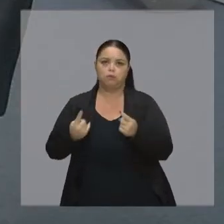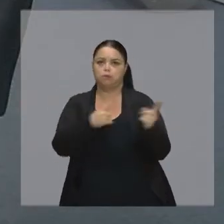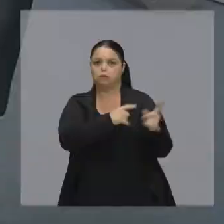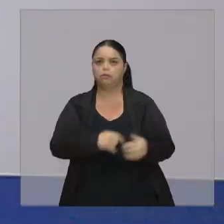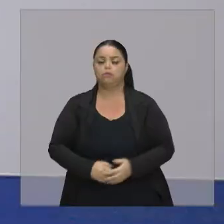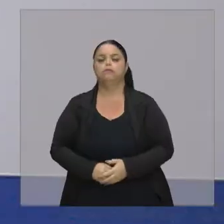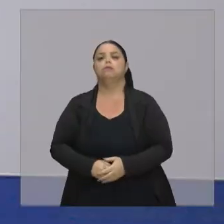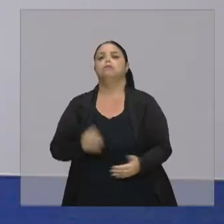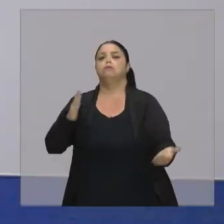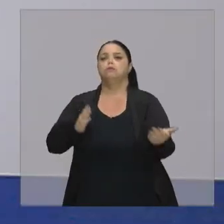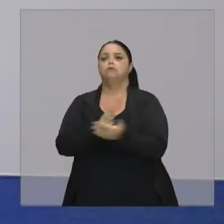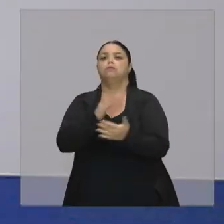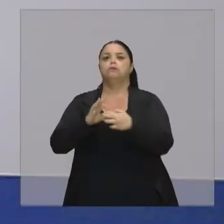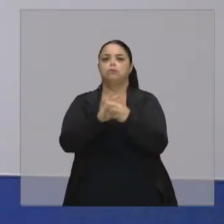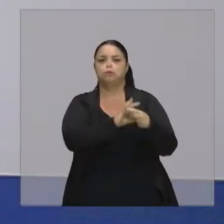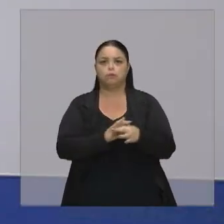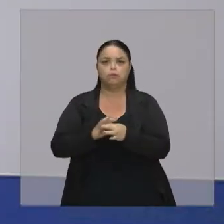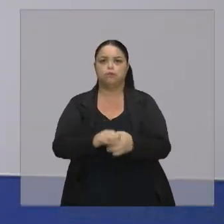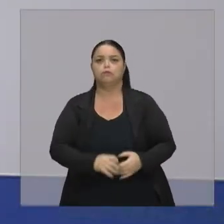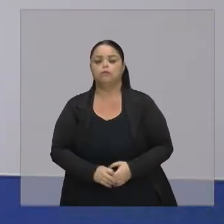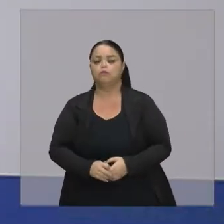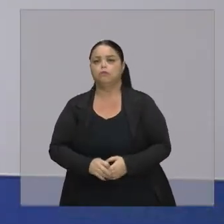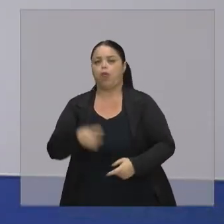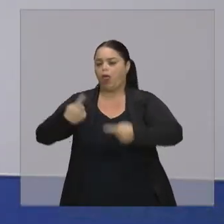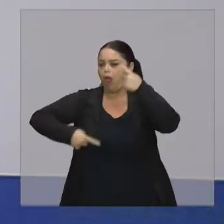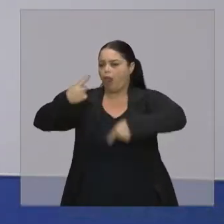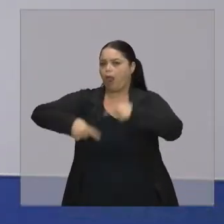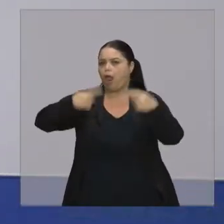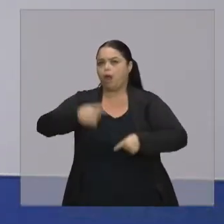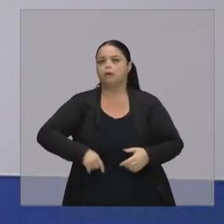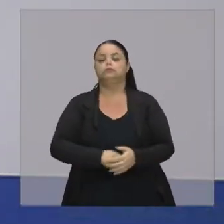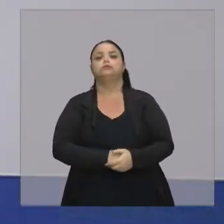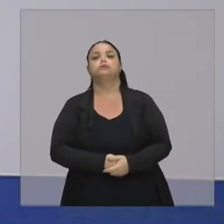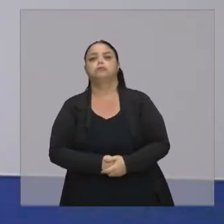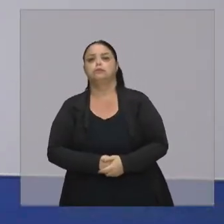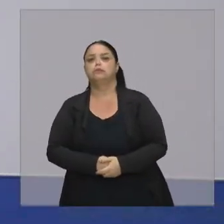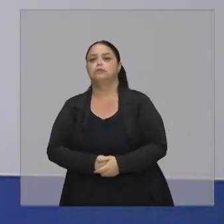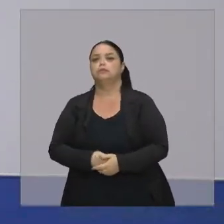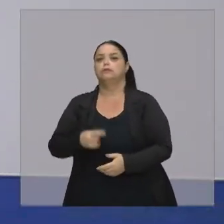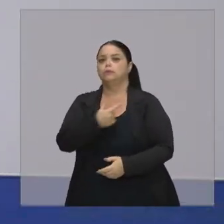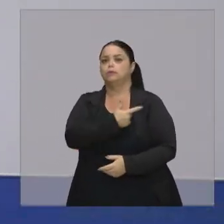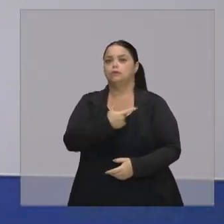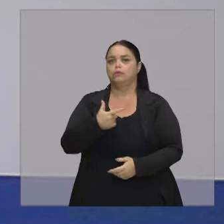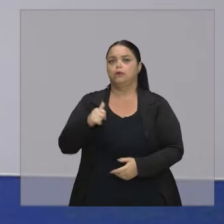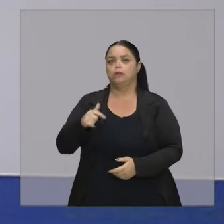contrária. Processo aprovado por unanimidade. Em discussão, o processo